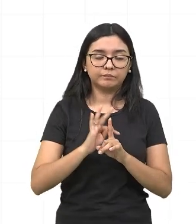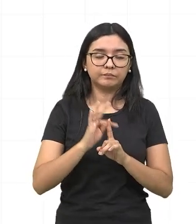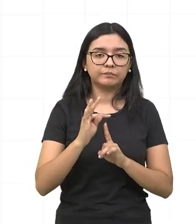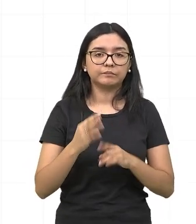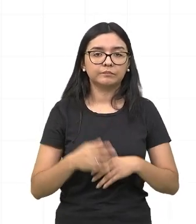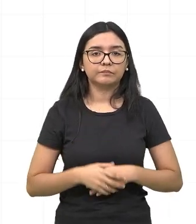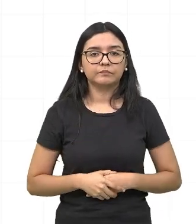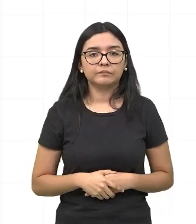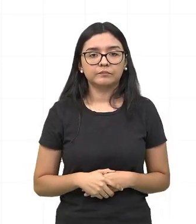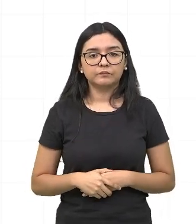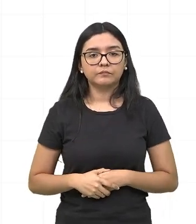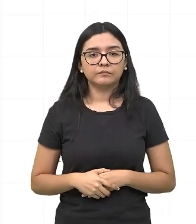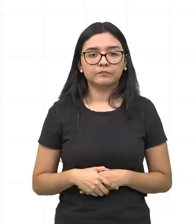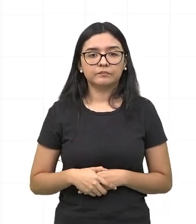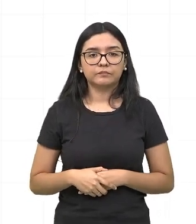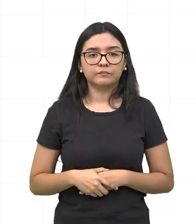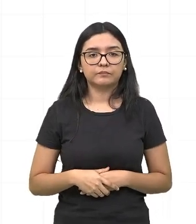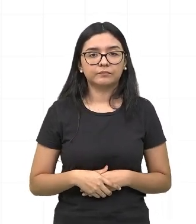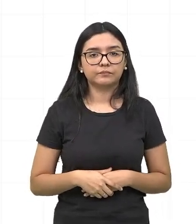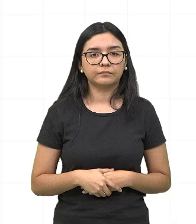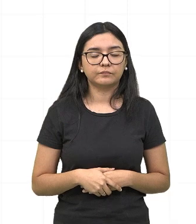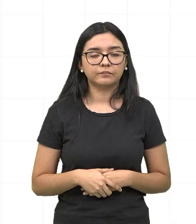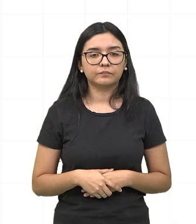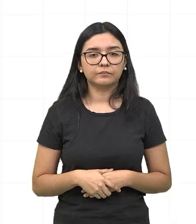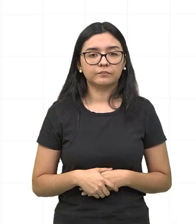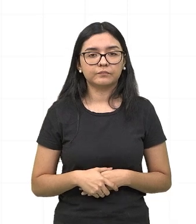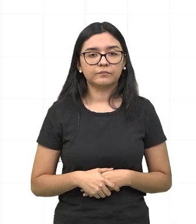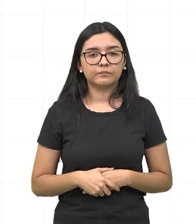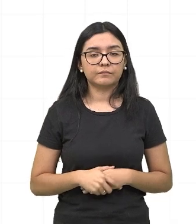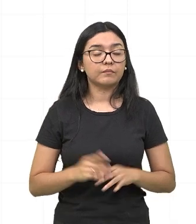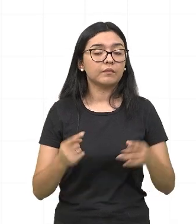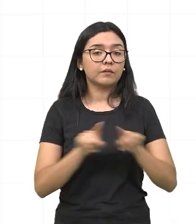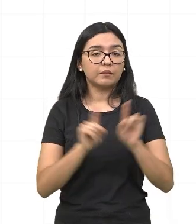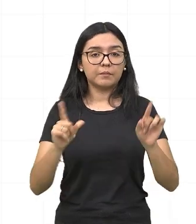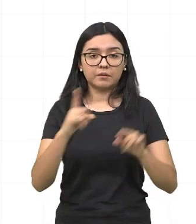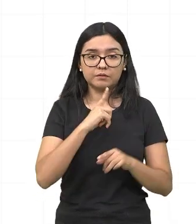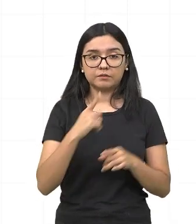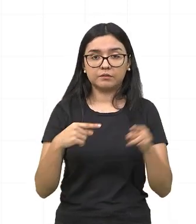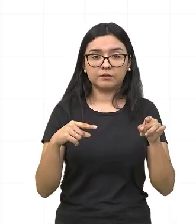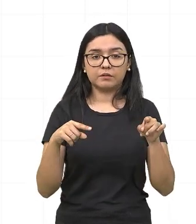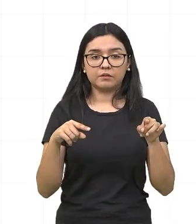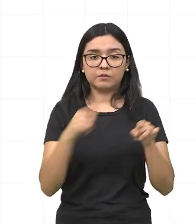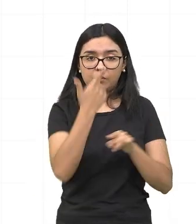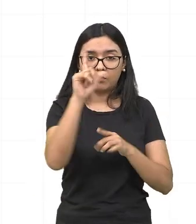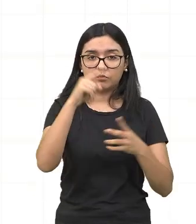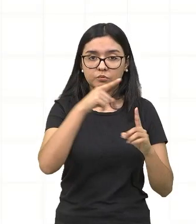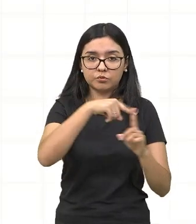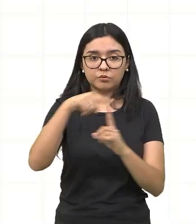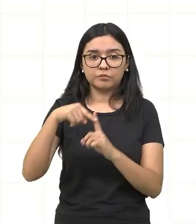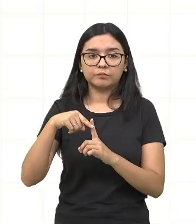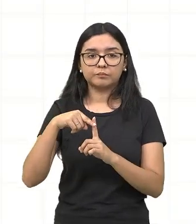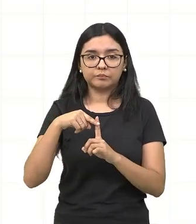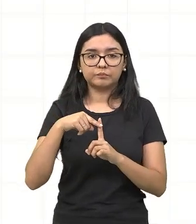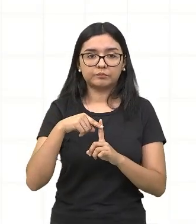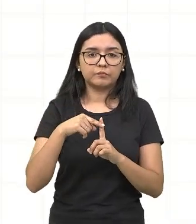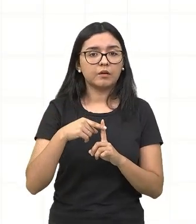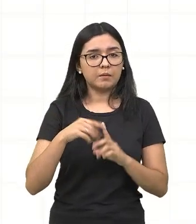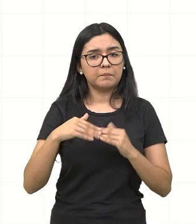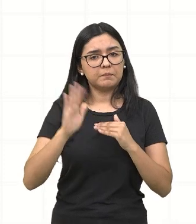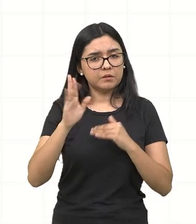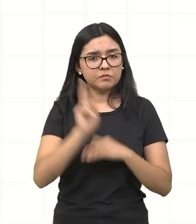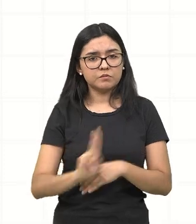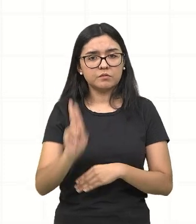termômetro, 37 graus Celsius. Beleza? Mas tem também um outro termômetro, pessoal, que era muito